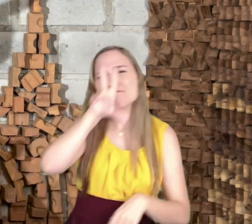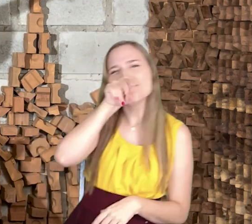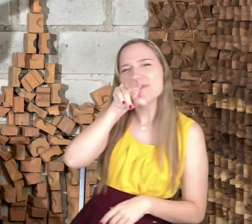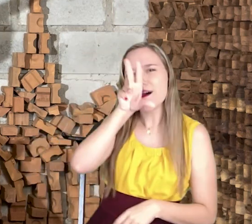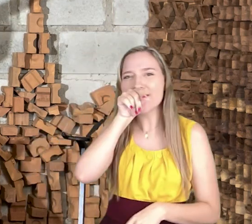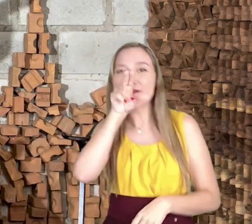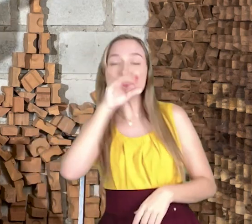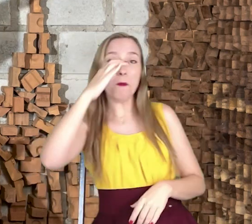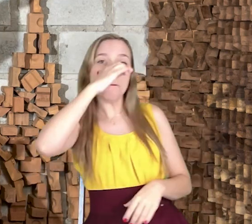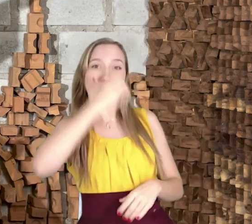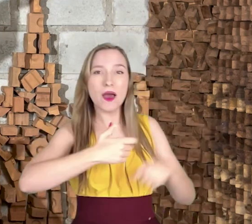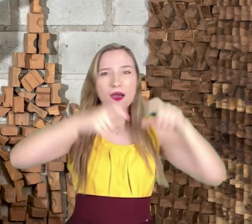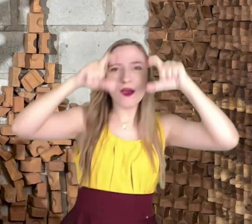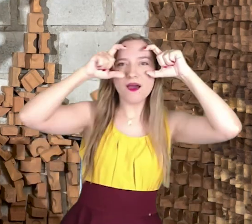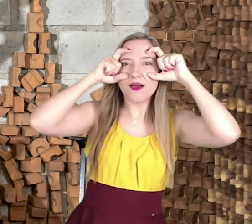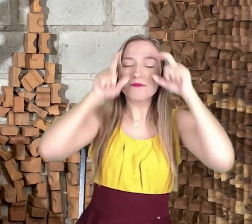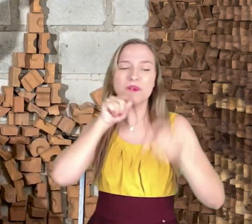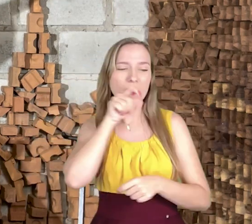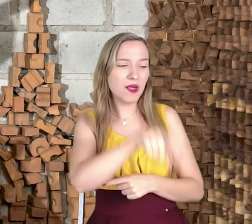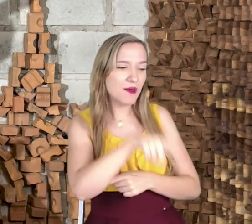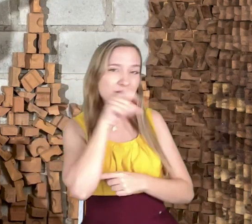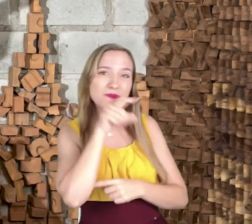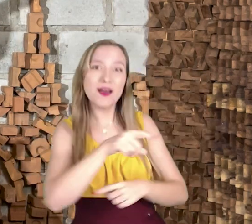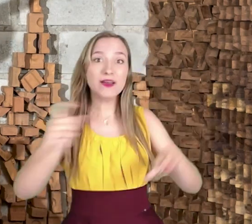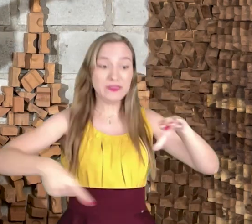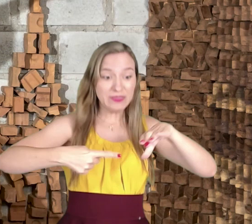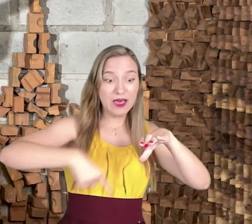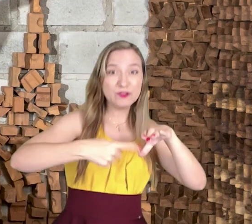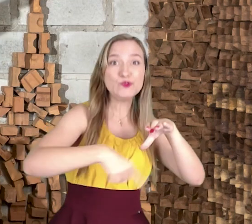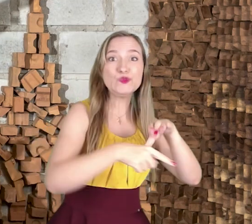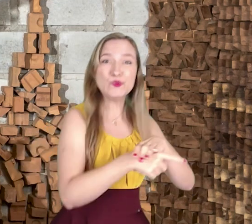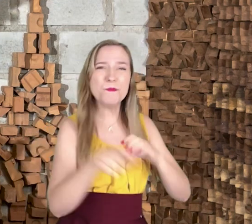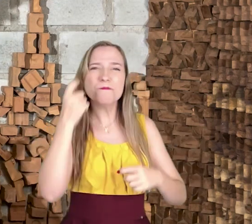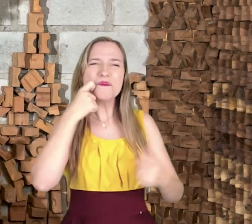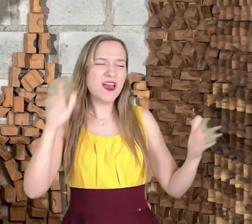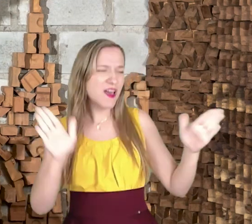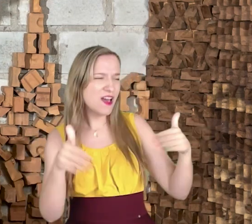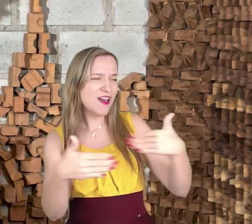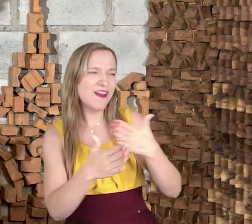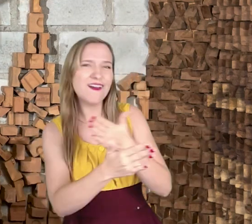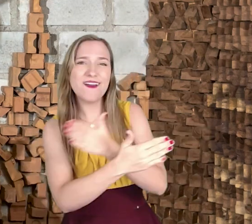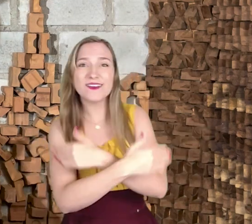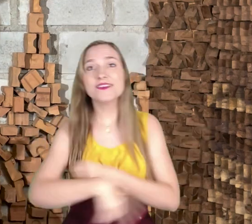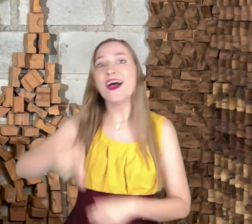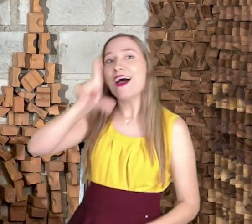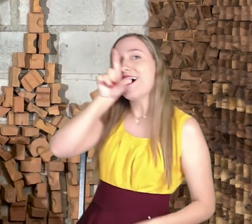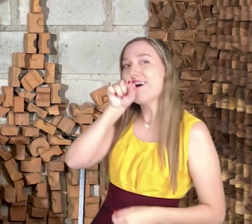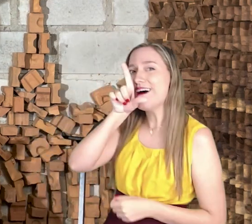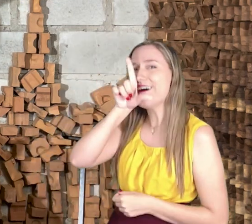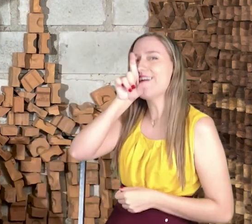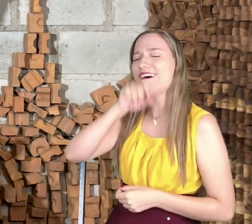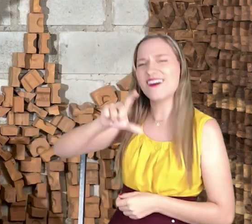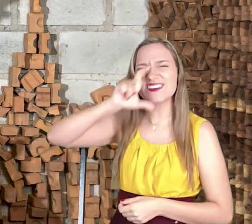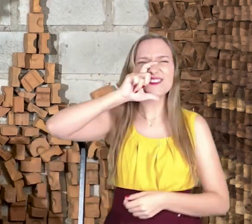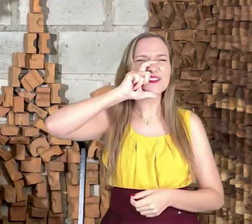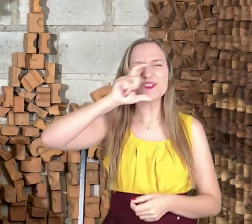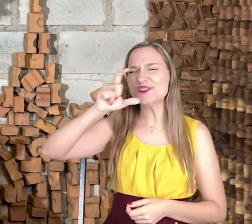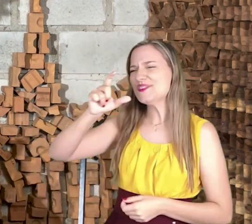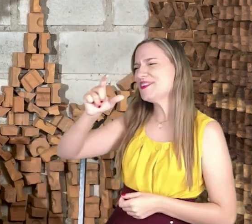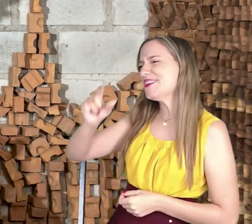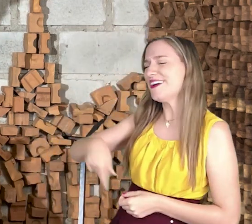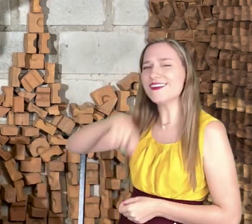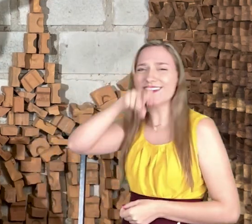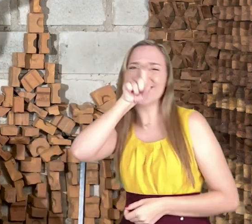tamanduá, tatu pintado e a piranha. Arara, tucano e